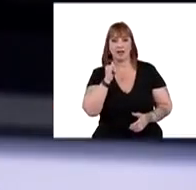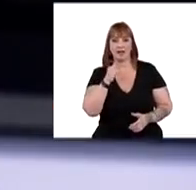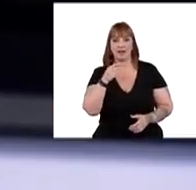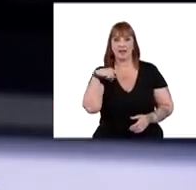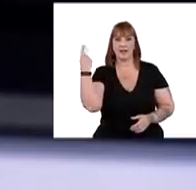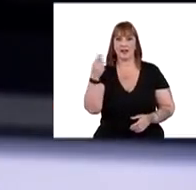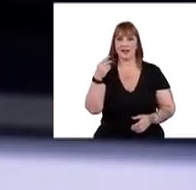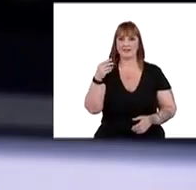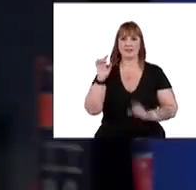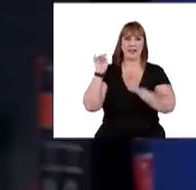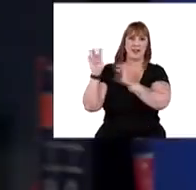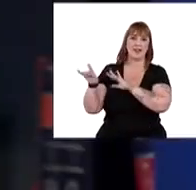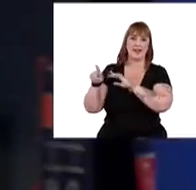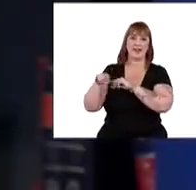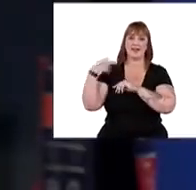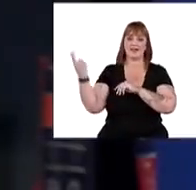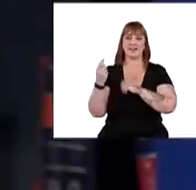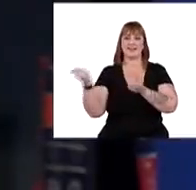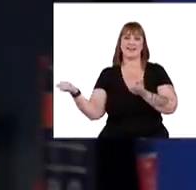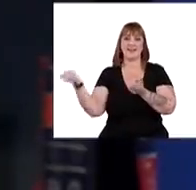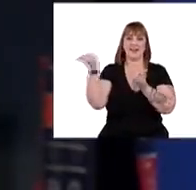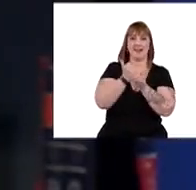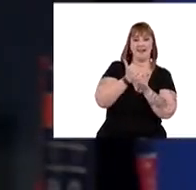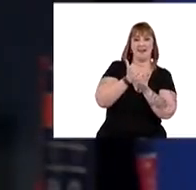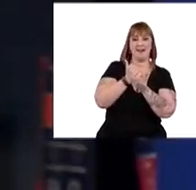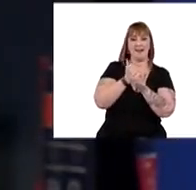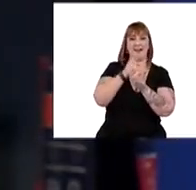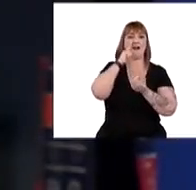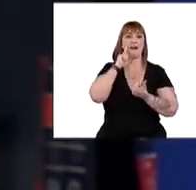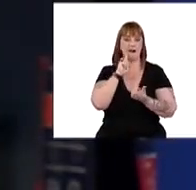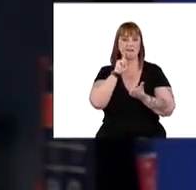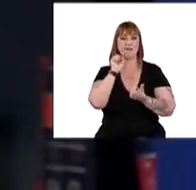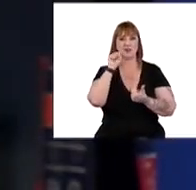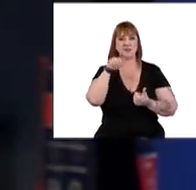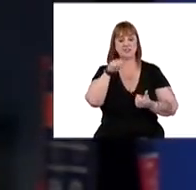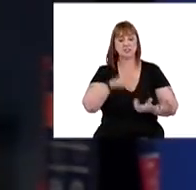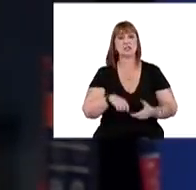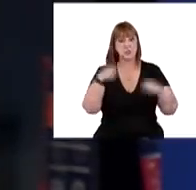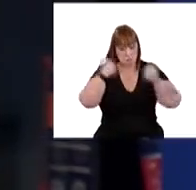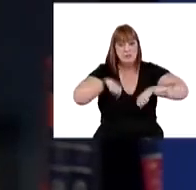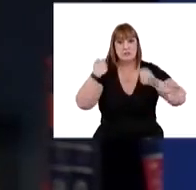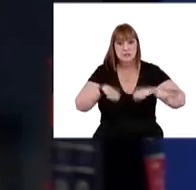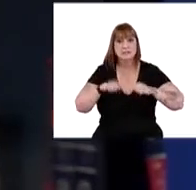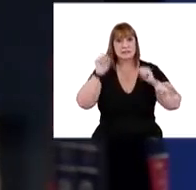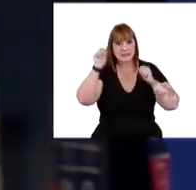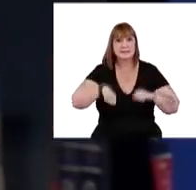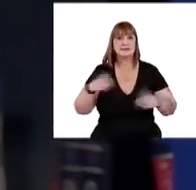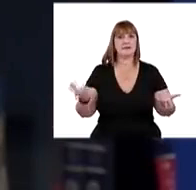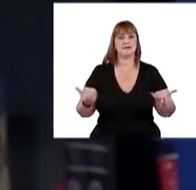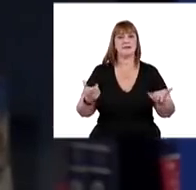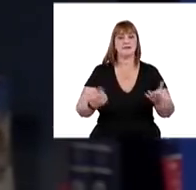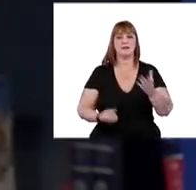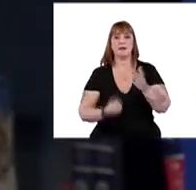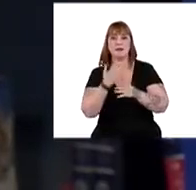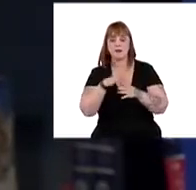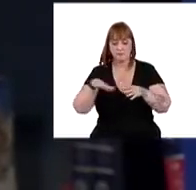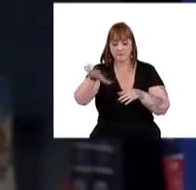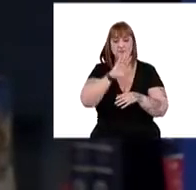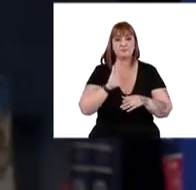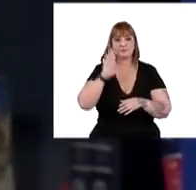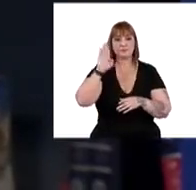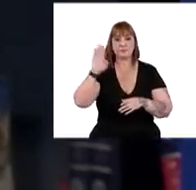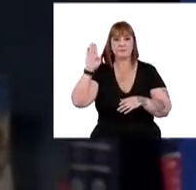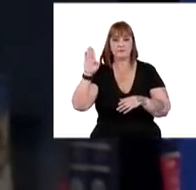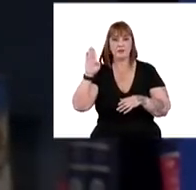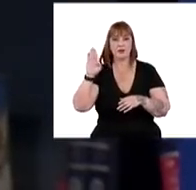desistam e apoiem Álvaro Dias. Eles desistam em prol de Álvaro Dias. Eu estou dizendo que deve surgir desses